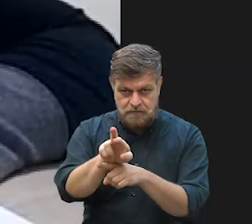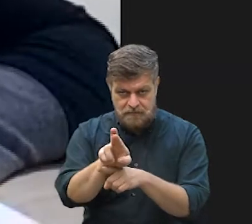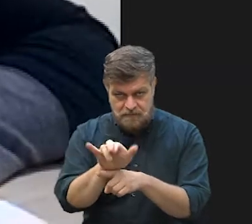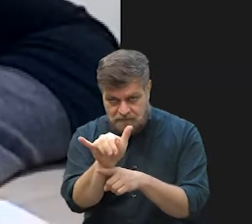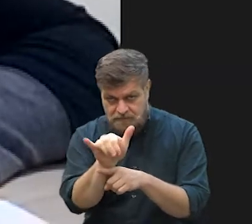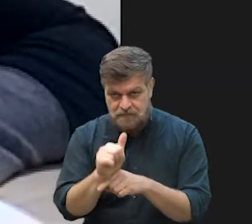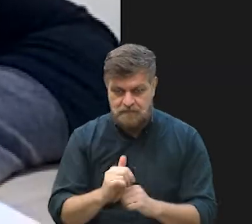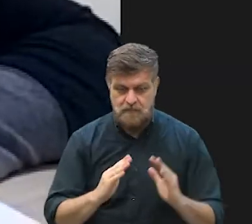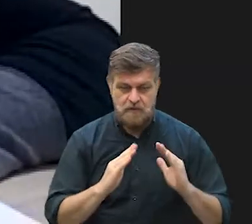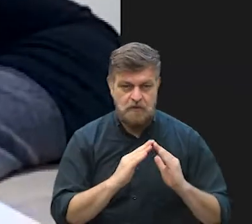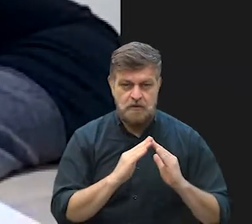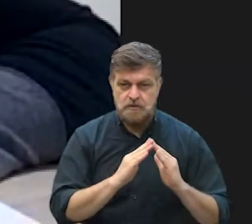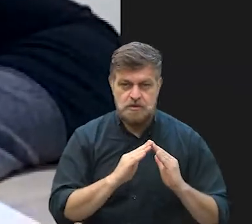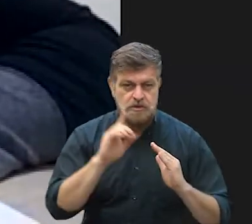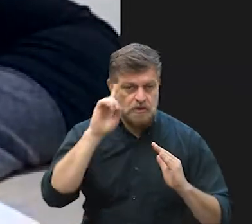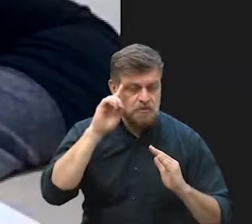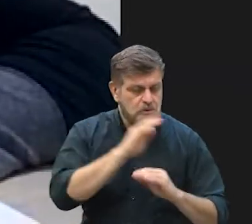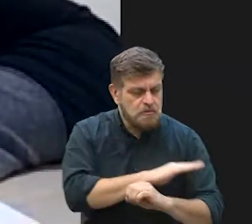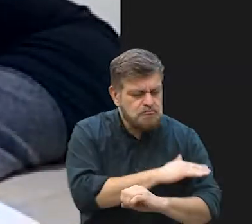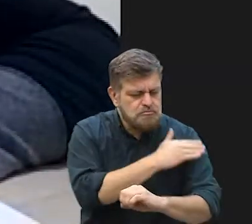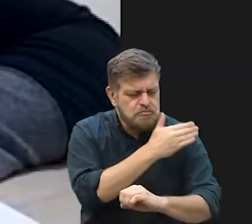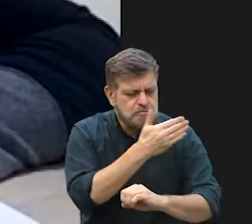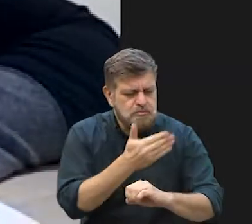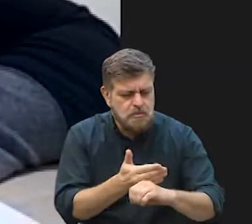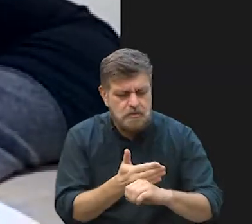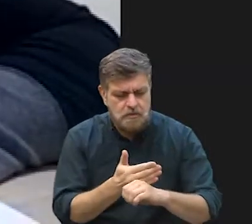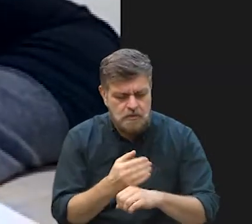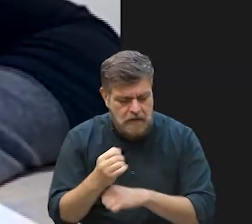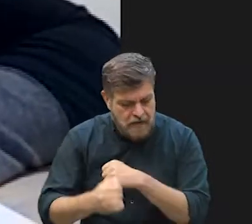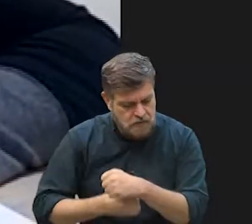Instituto, e aí depois, em